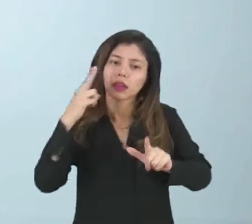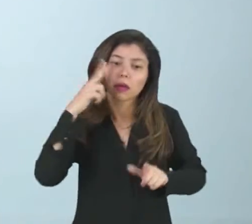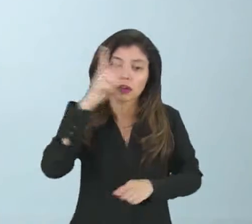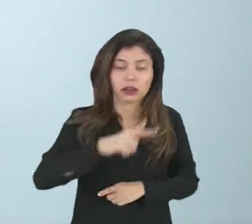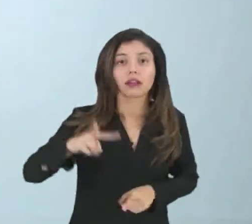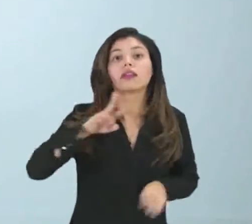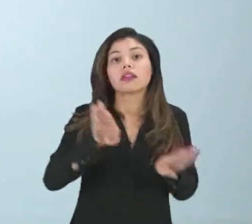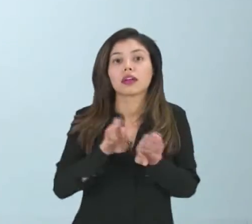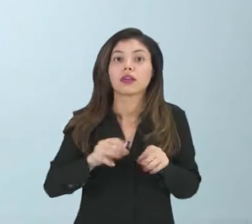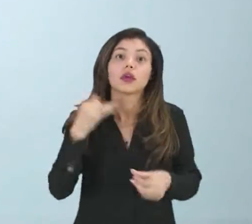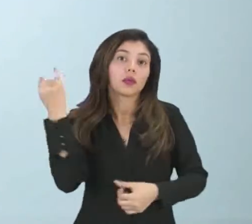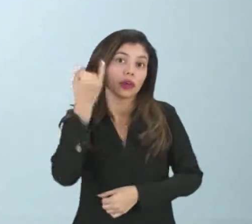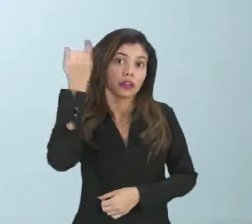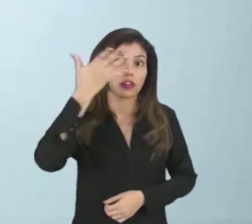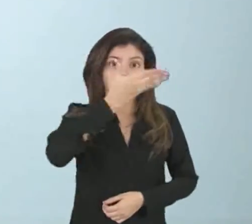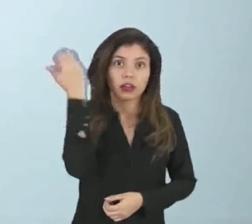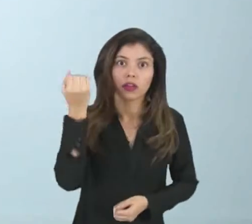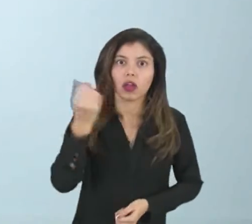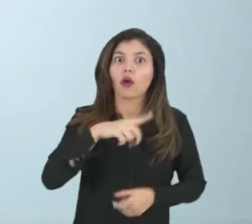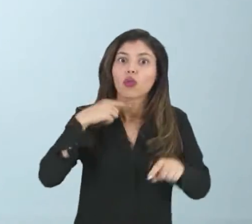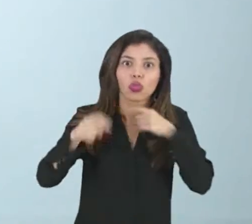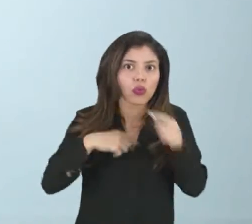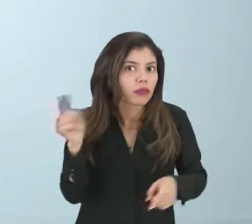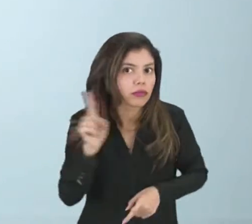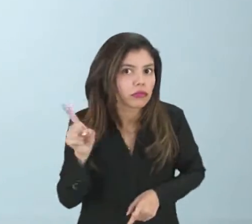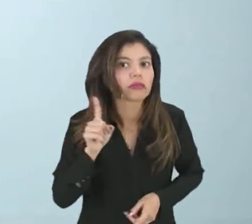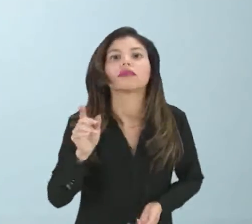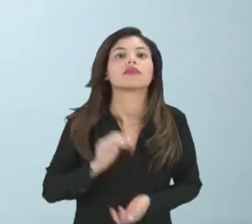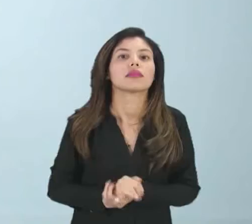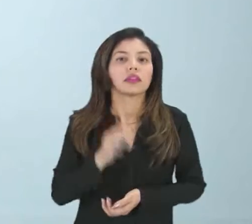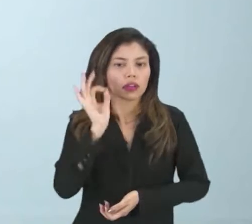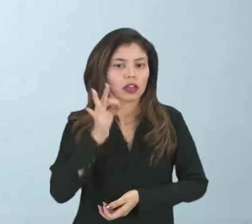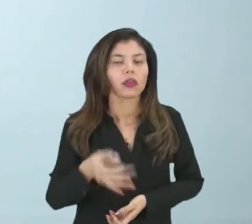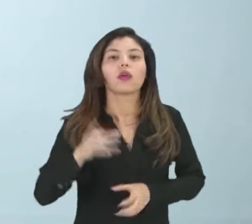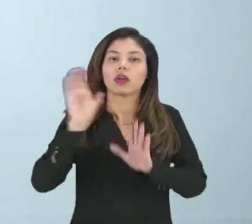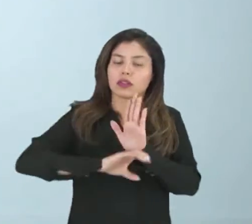olhada novamente. O importante, não fique com dúvida, certinho?